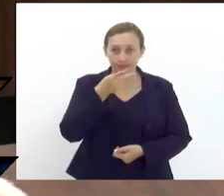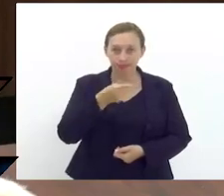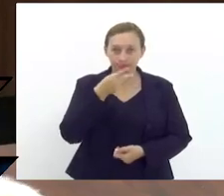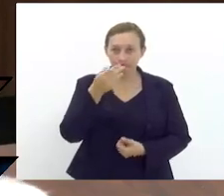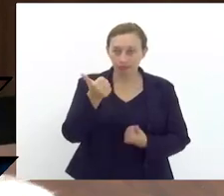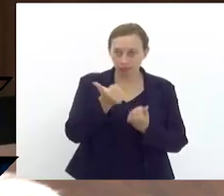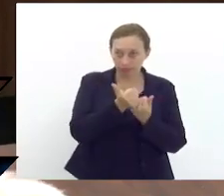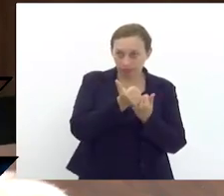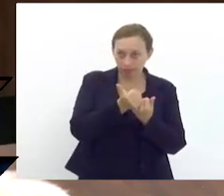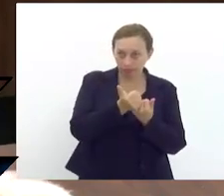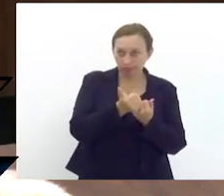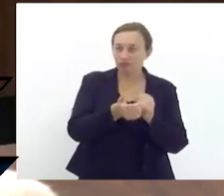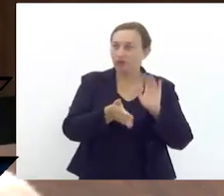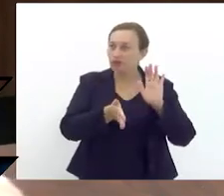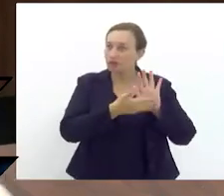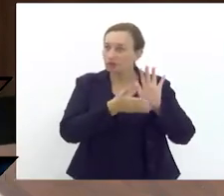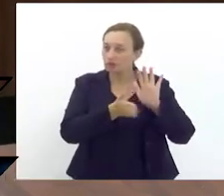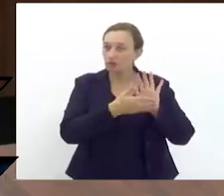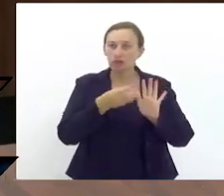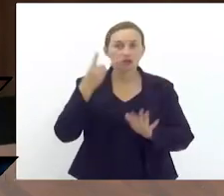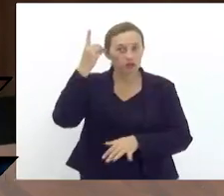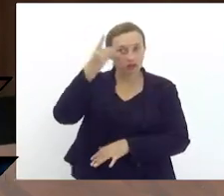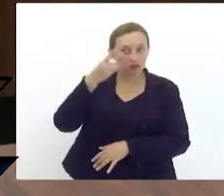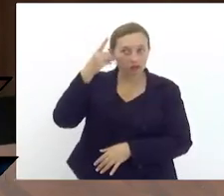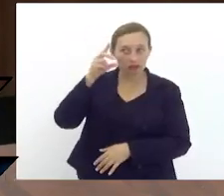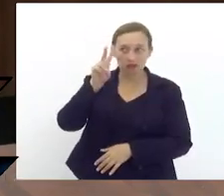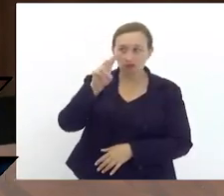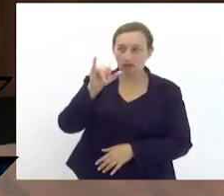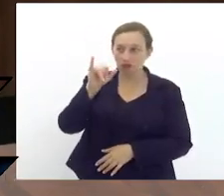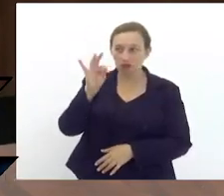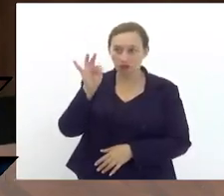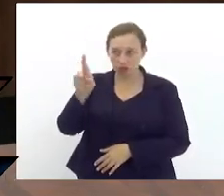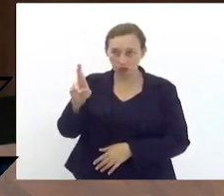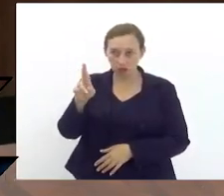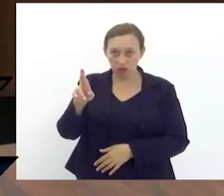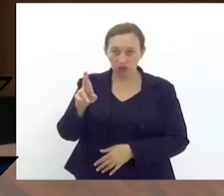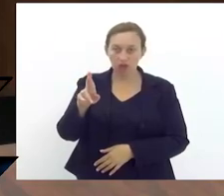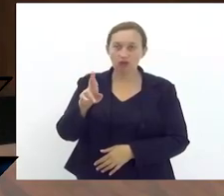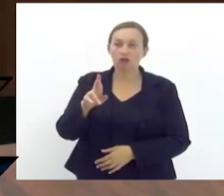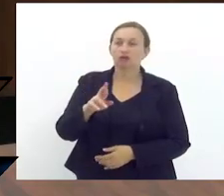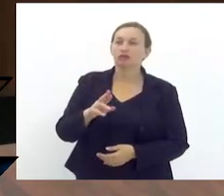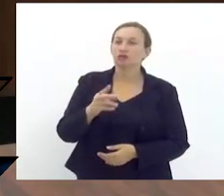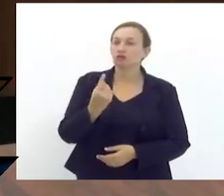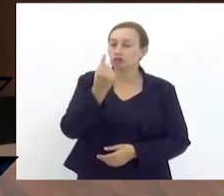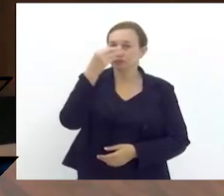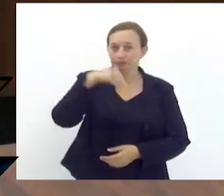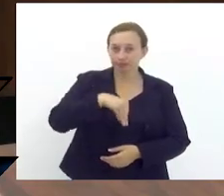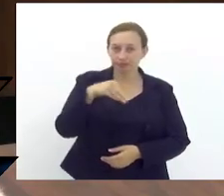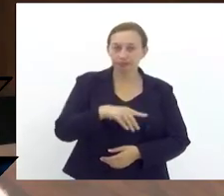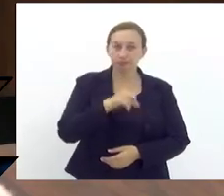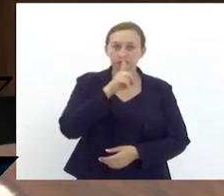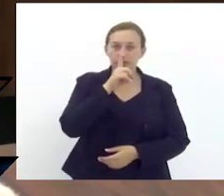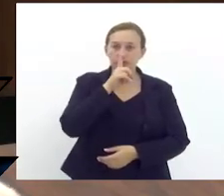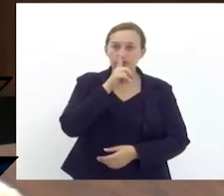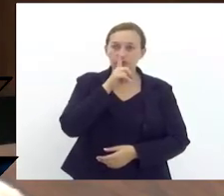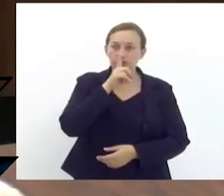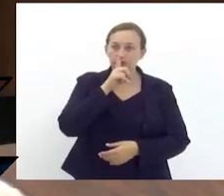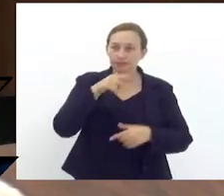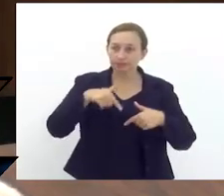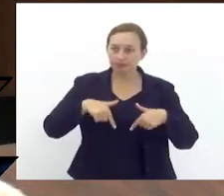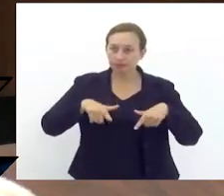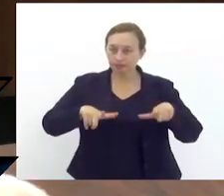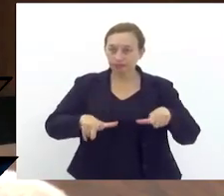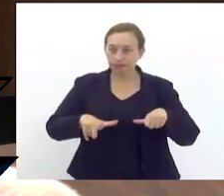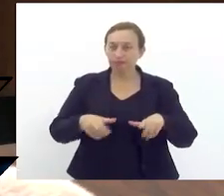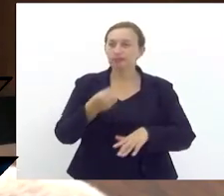eu apoio a proposta do deputado Vitor Júnior né do minuto de silêncio da Moção achei muito